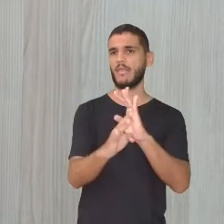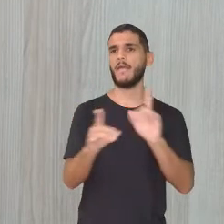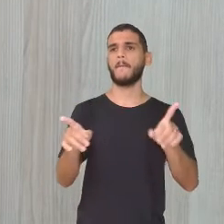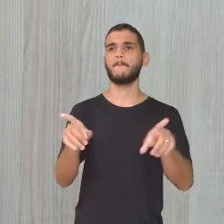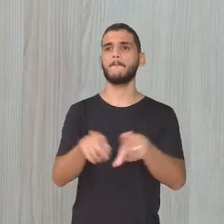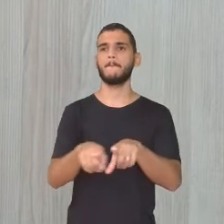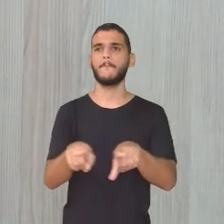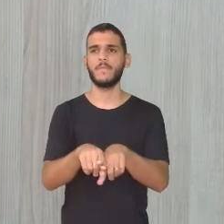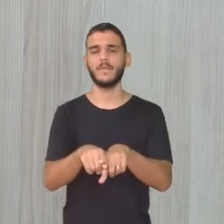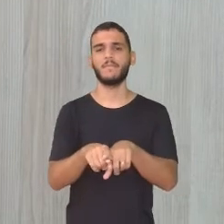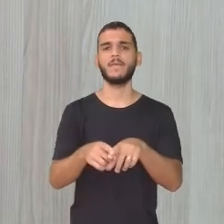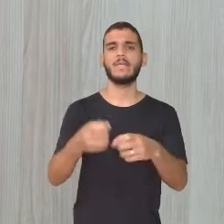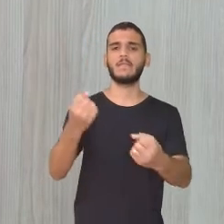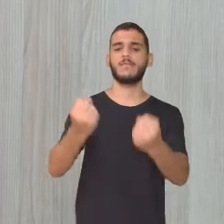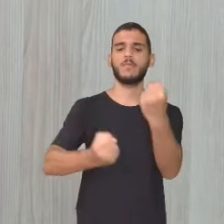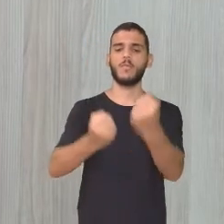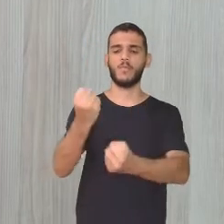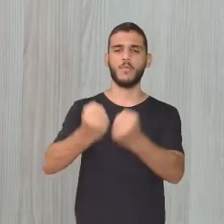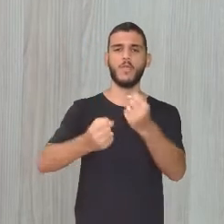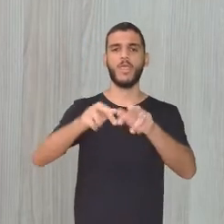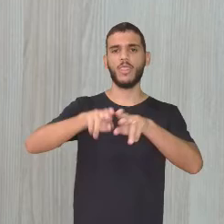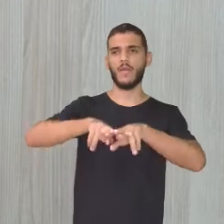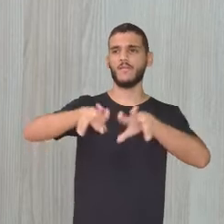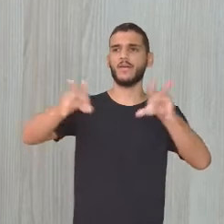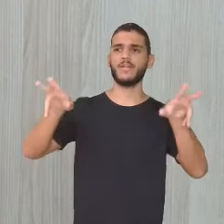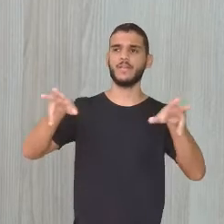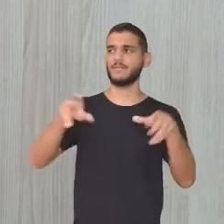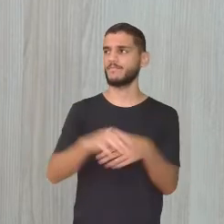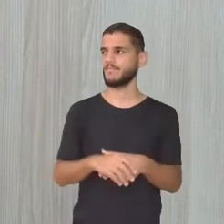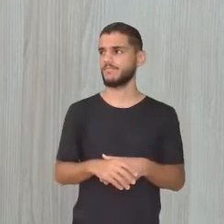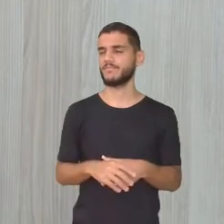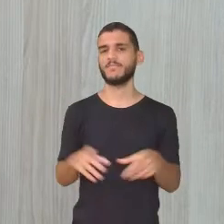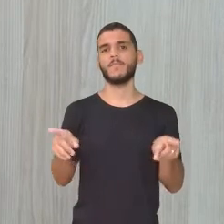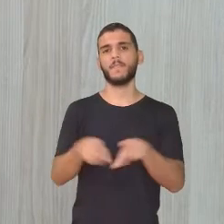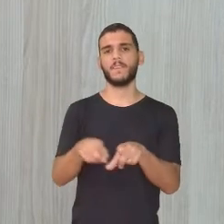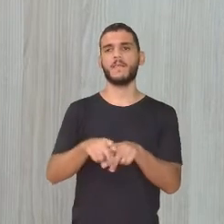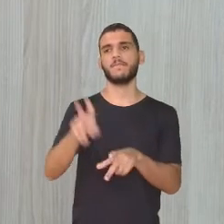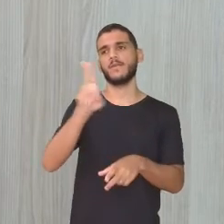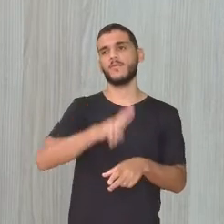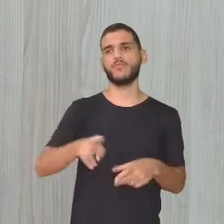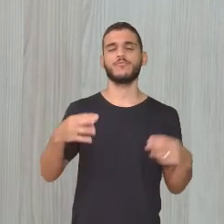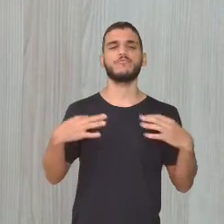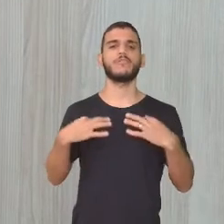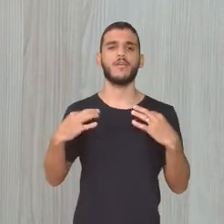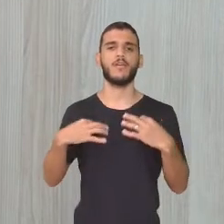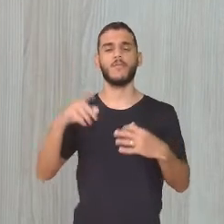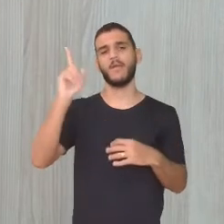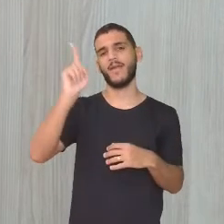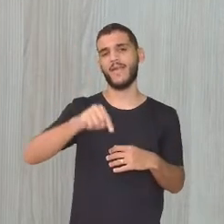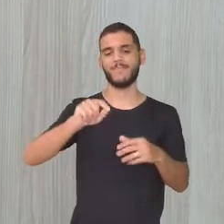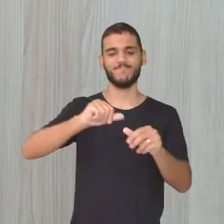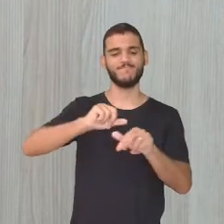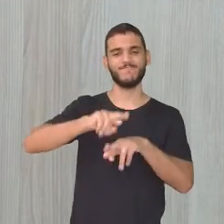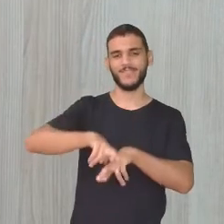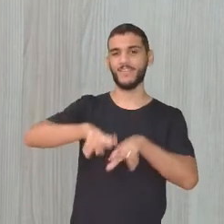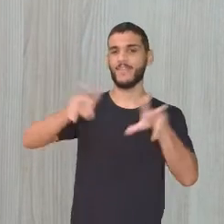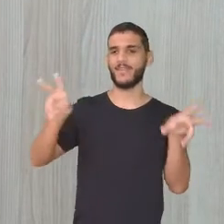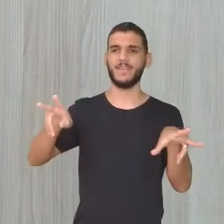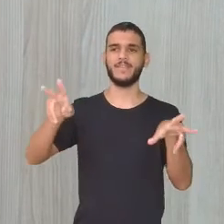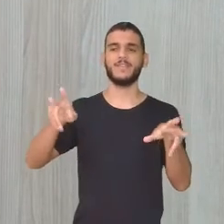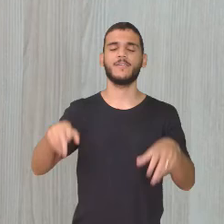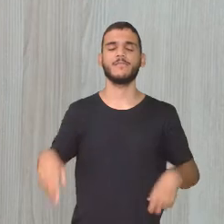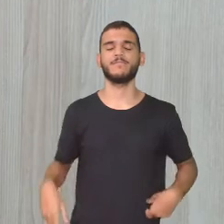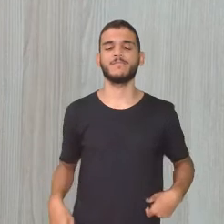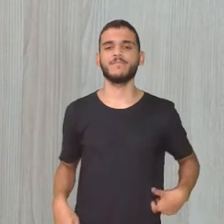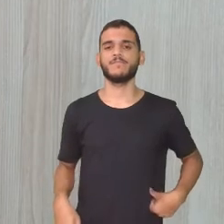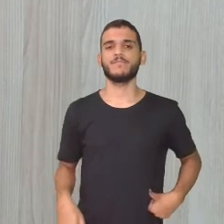já são diferentes. Até a maneira do povo se vestir também é alterado, muito proporcionado pelo quê? Pela